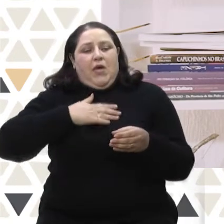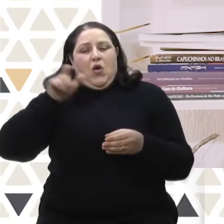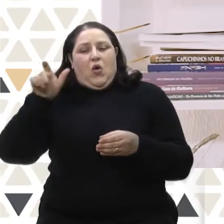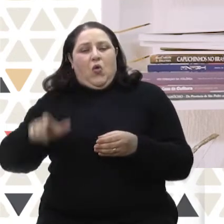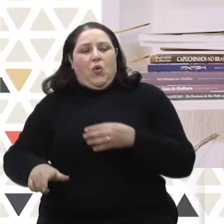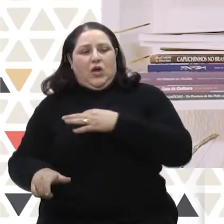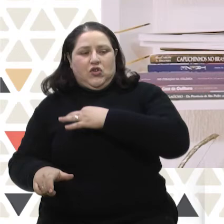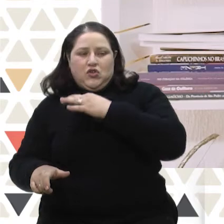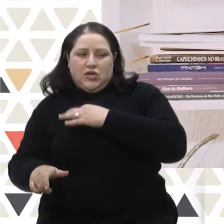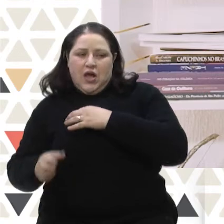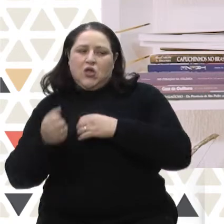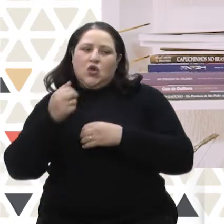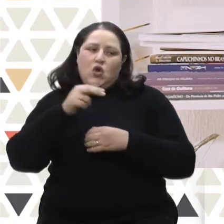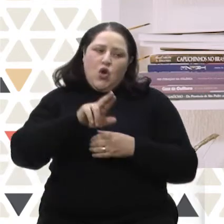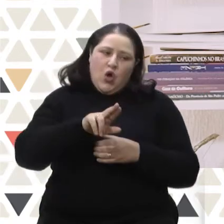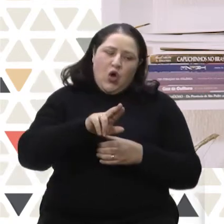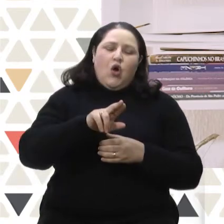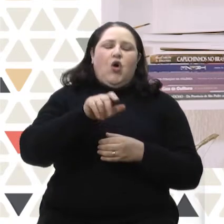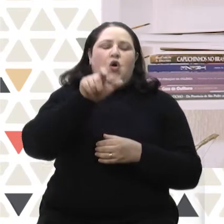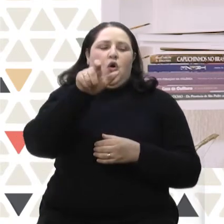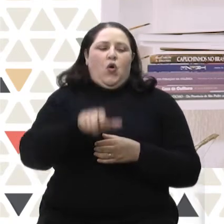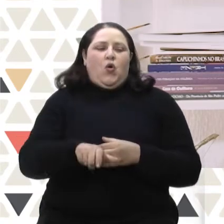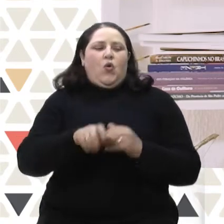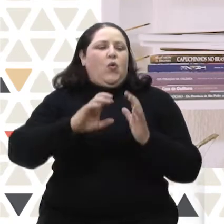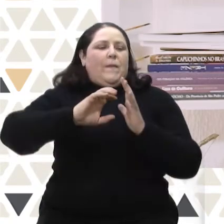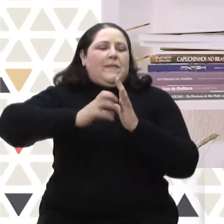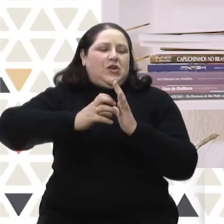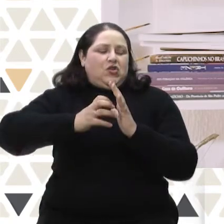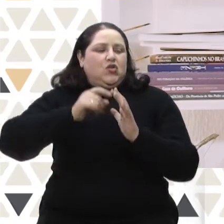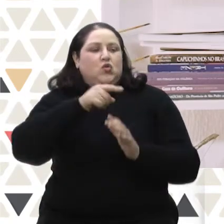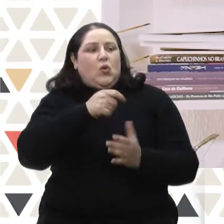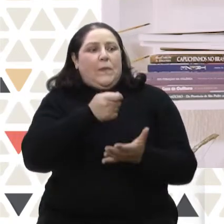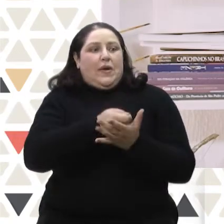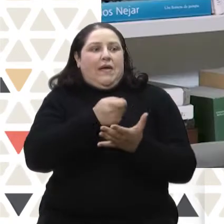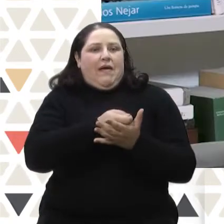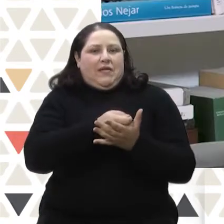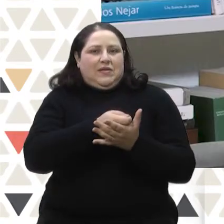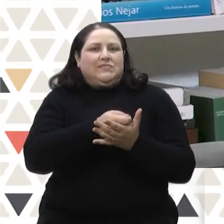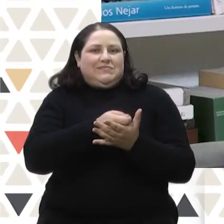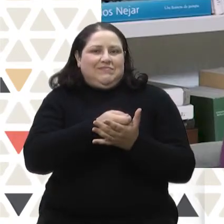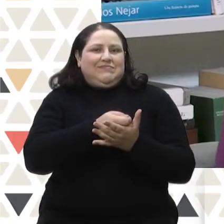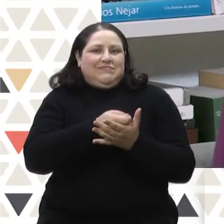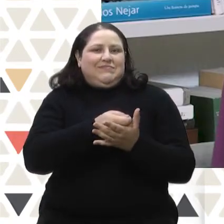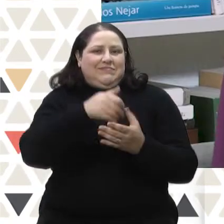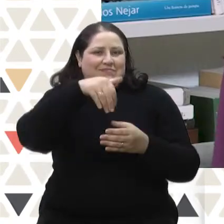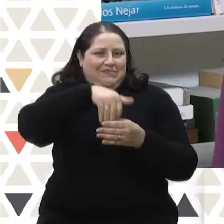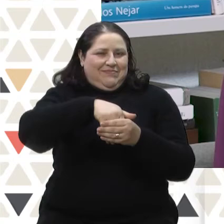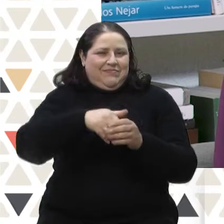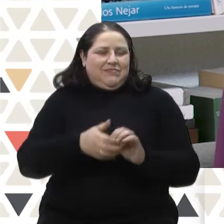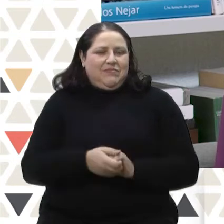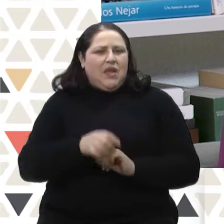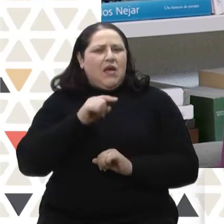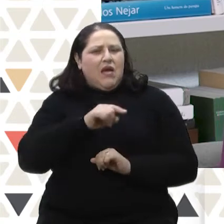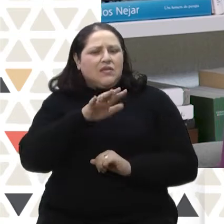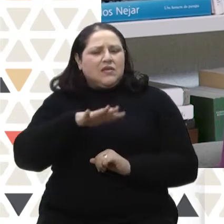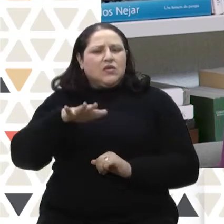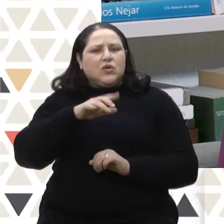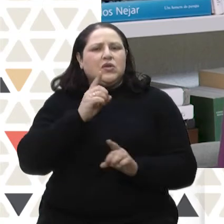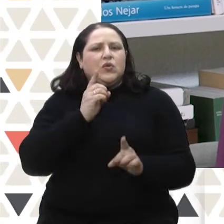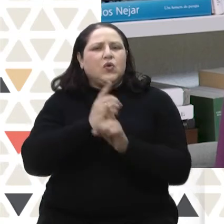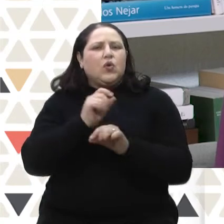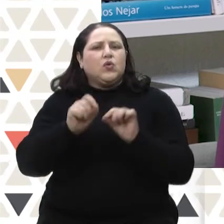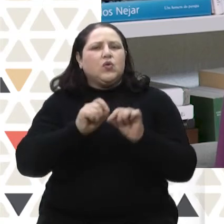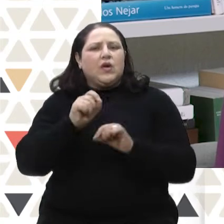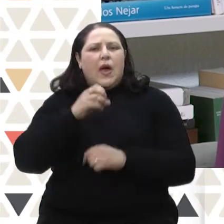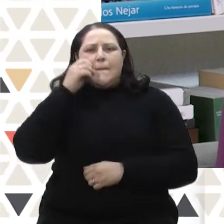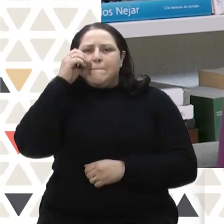ele seja concedido ou realizado para determinado candidato ou partido. O que nós encontramos nessa